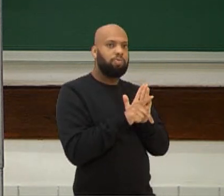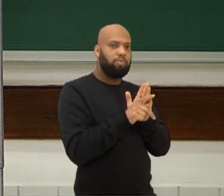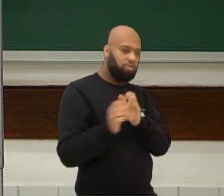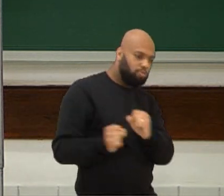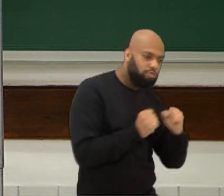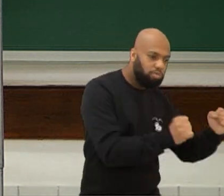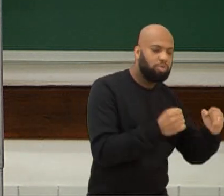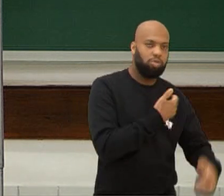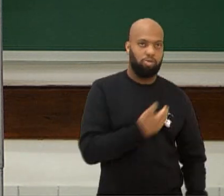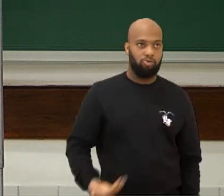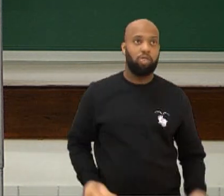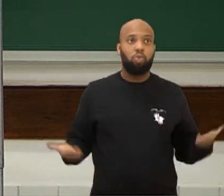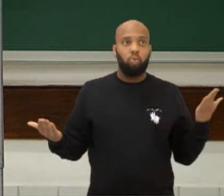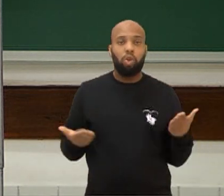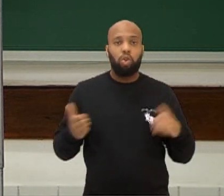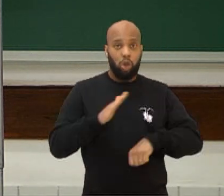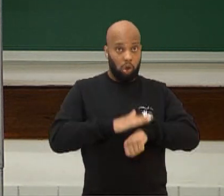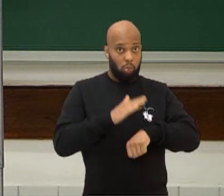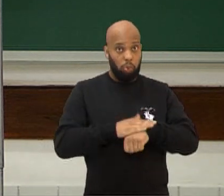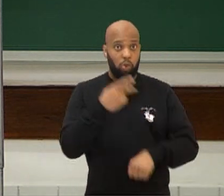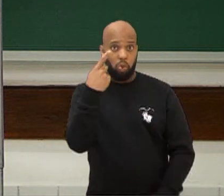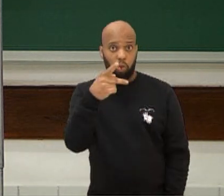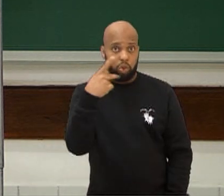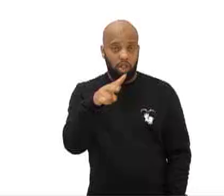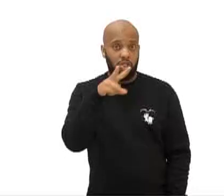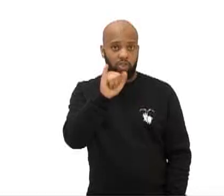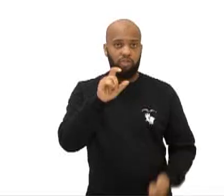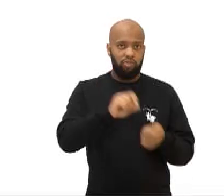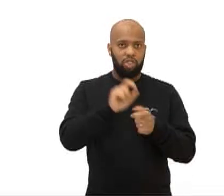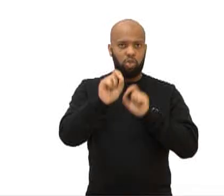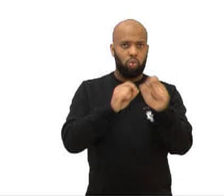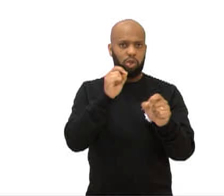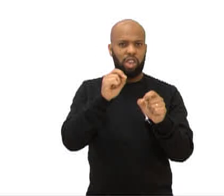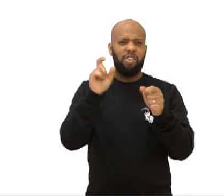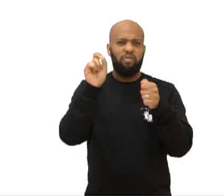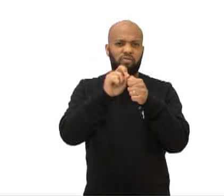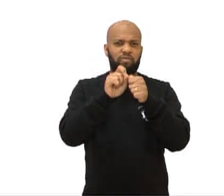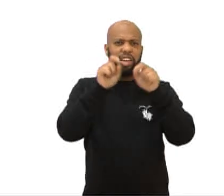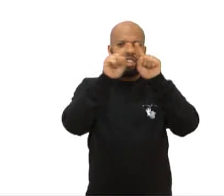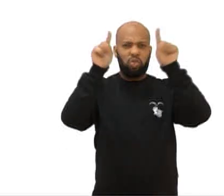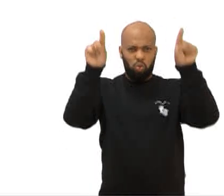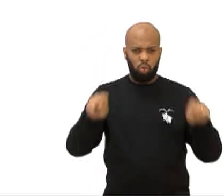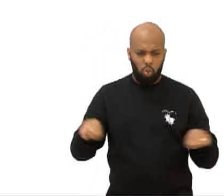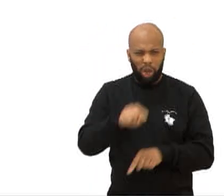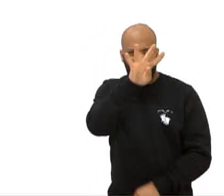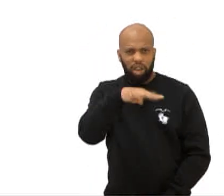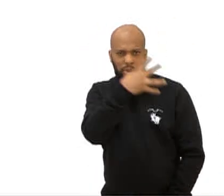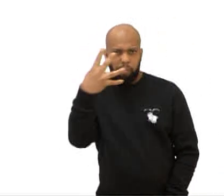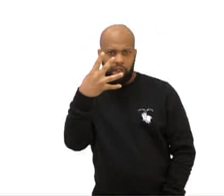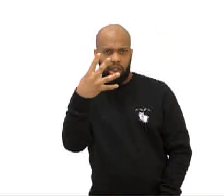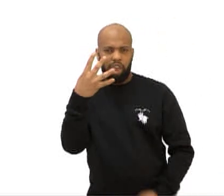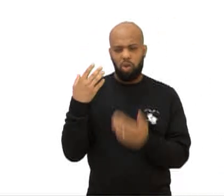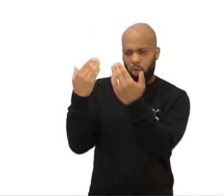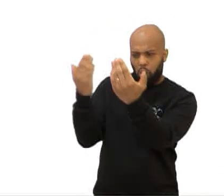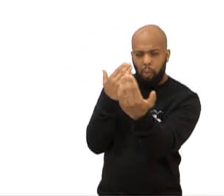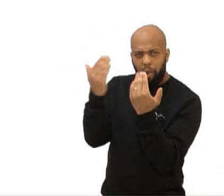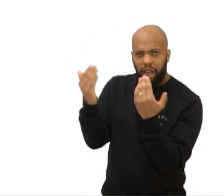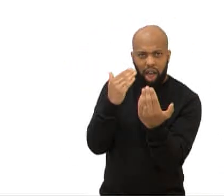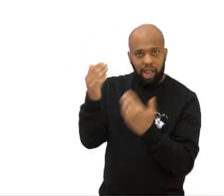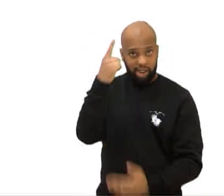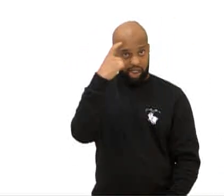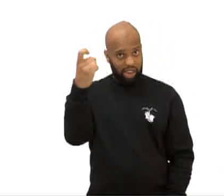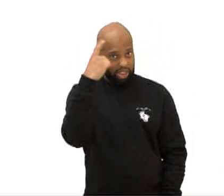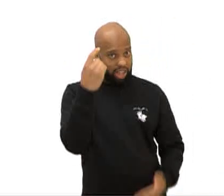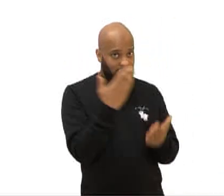Então eu proponho que agora você faça um quadro comparativo entre quais foram as ideias que a gente viu lá nas